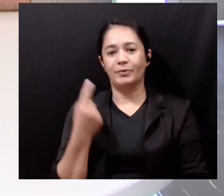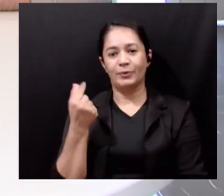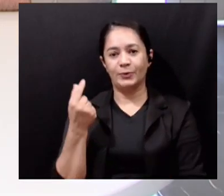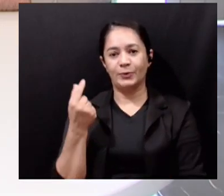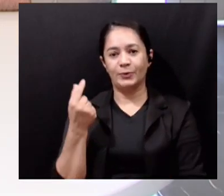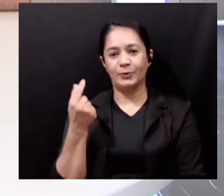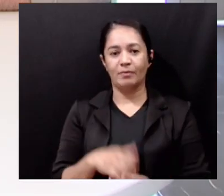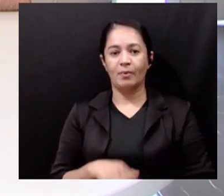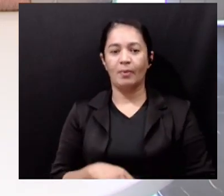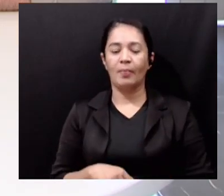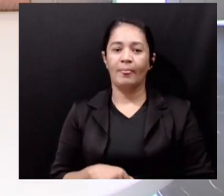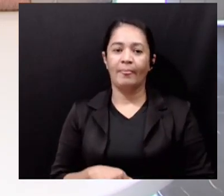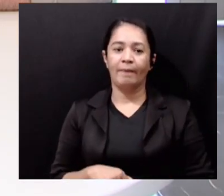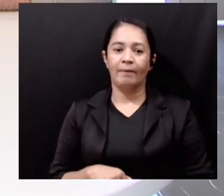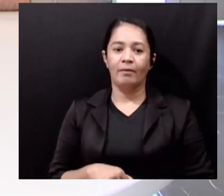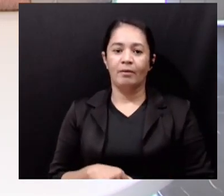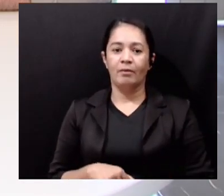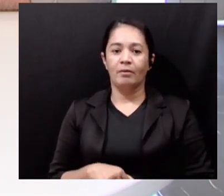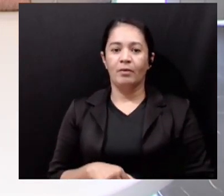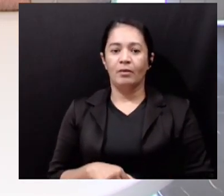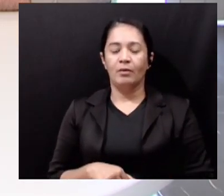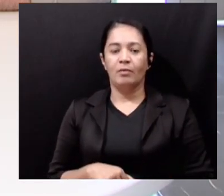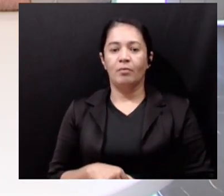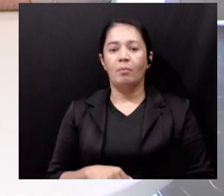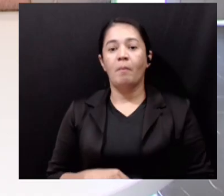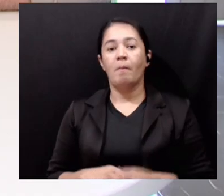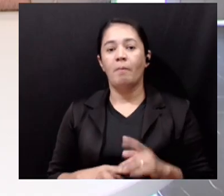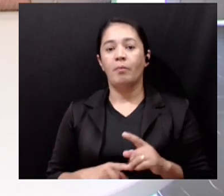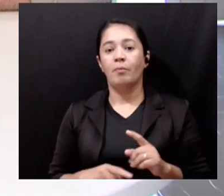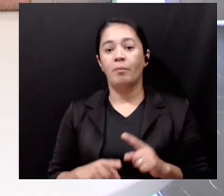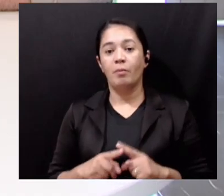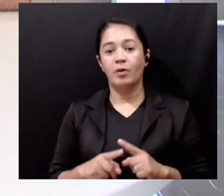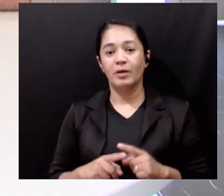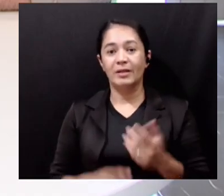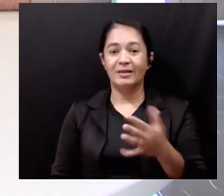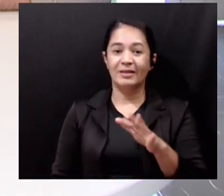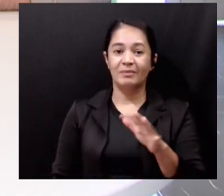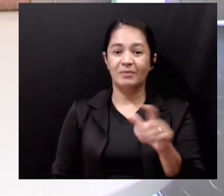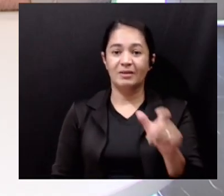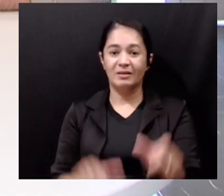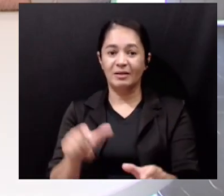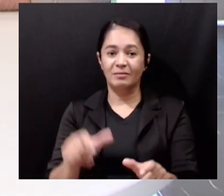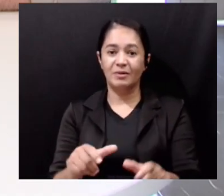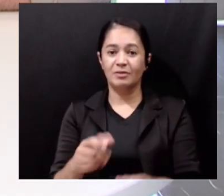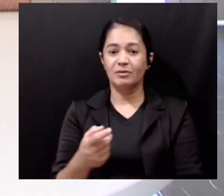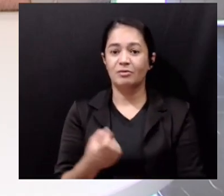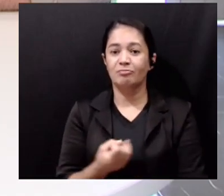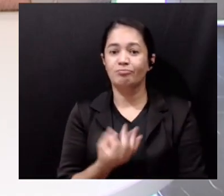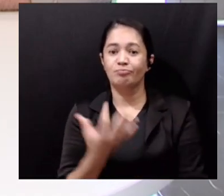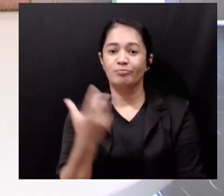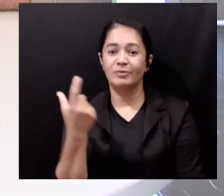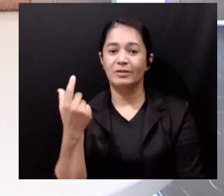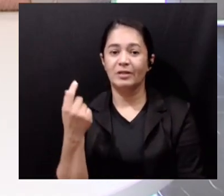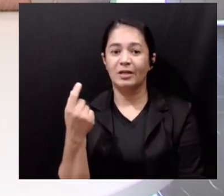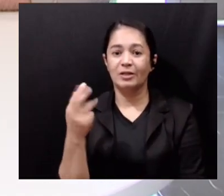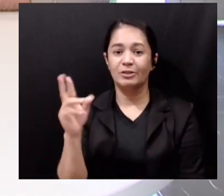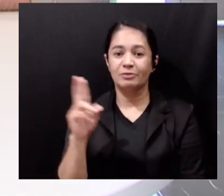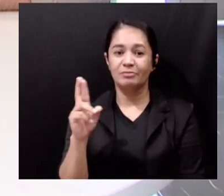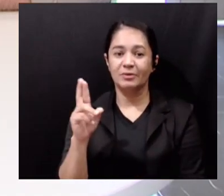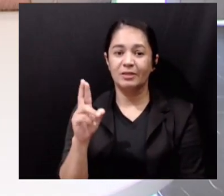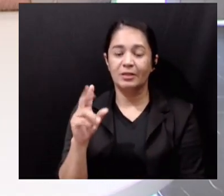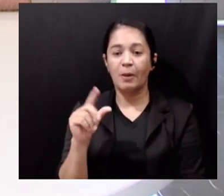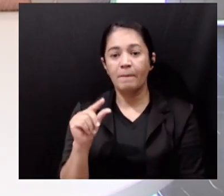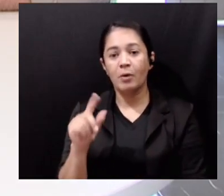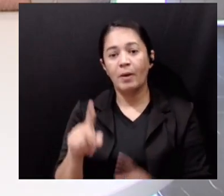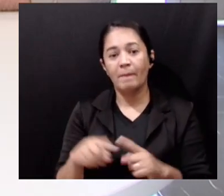pode ser... Dependendo da pessoa, pode ser uma quantia pequena, não vai fazer efeito na vida financeira dela. Mas para outras pessoas